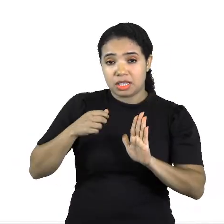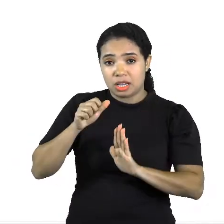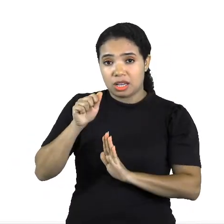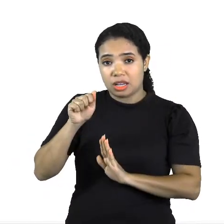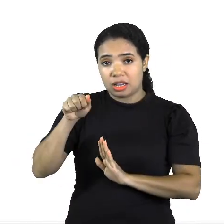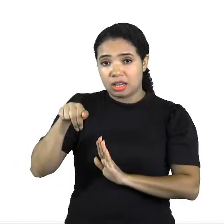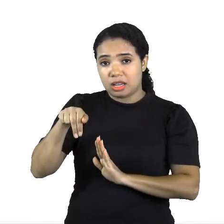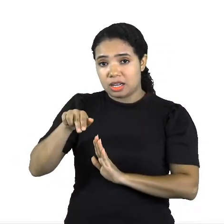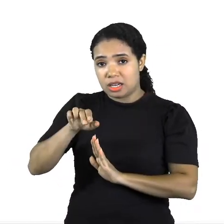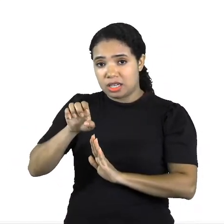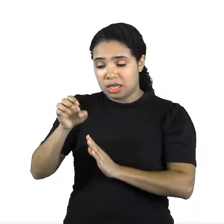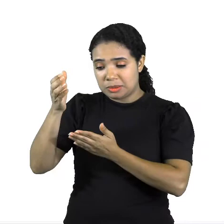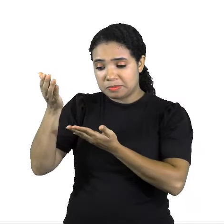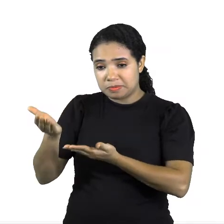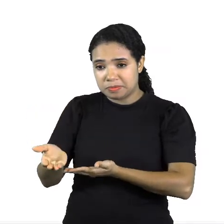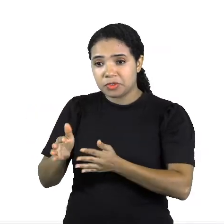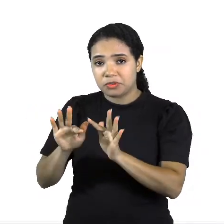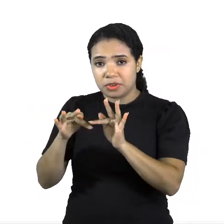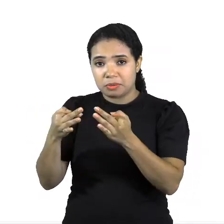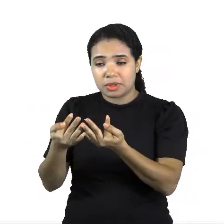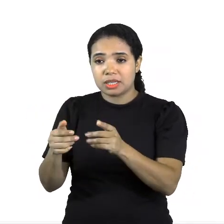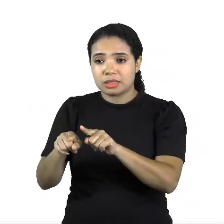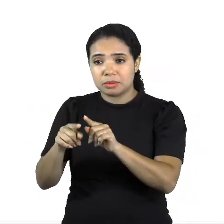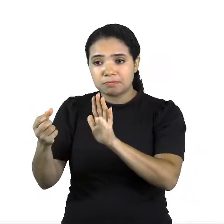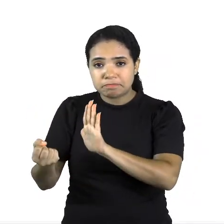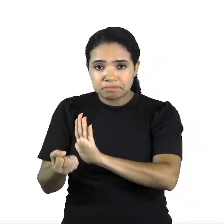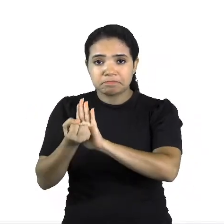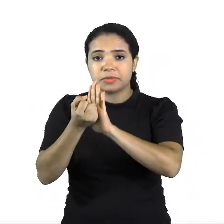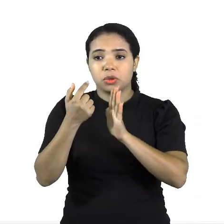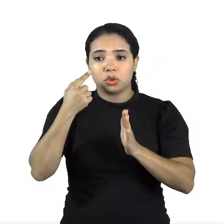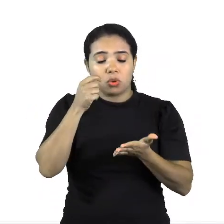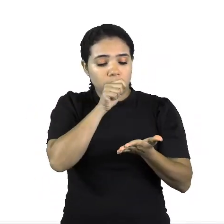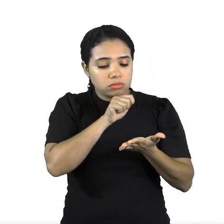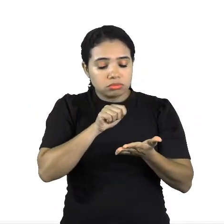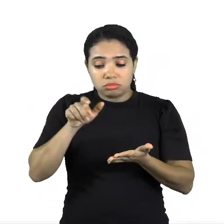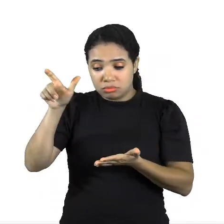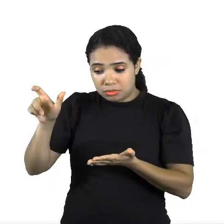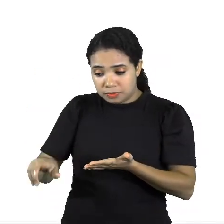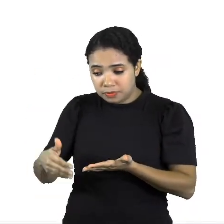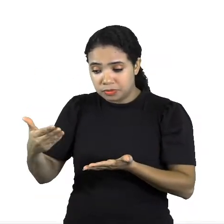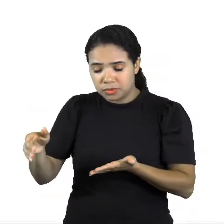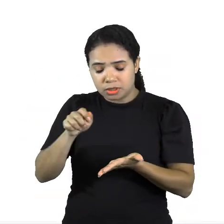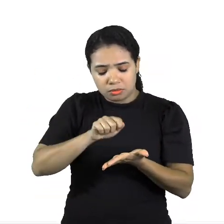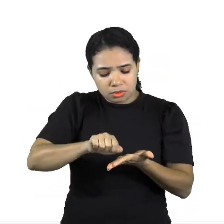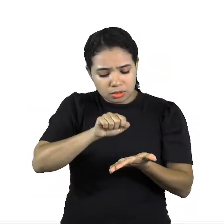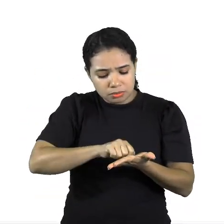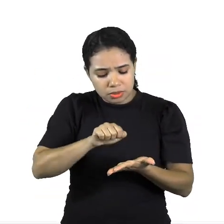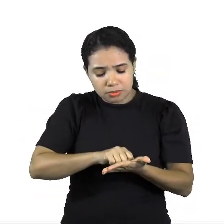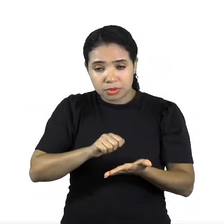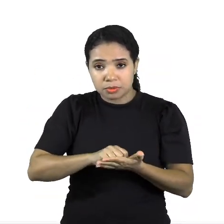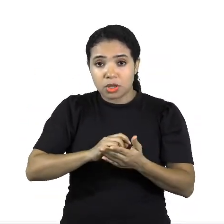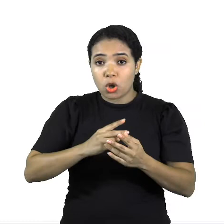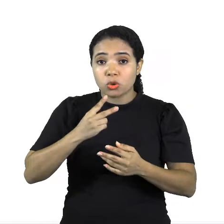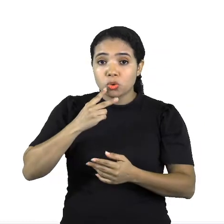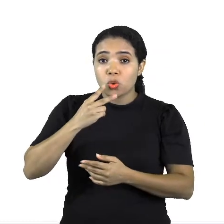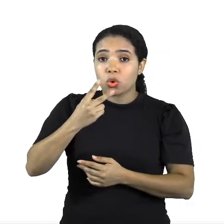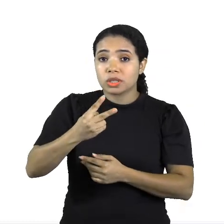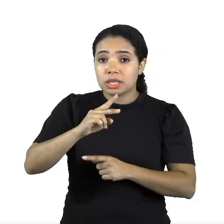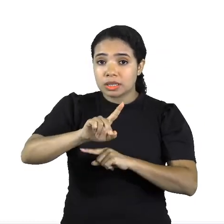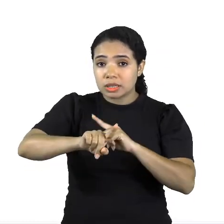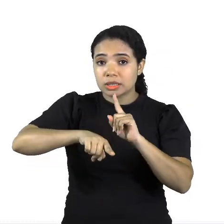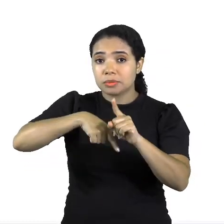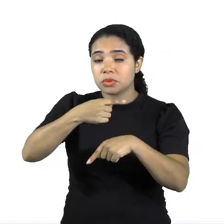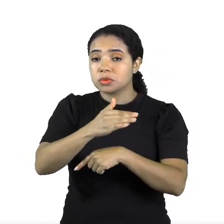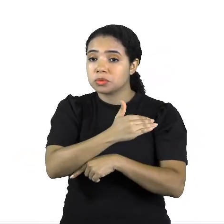sua família. Suas anotações foram resgatadas 2 anos após sua